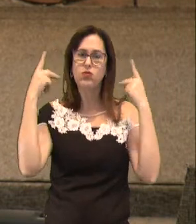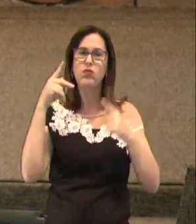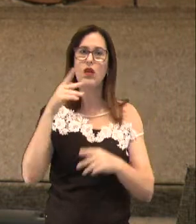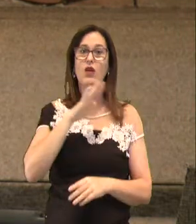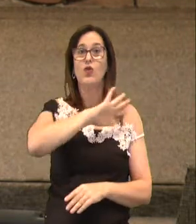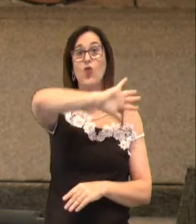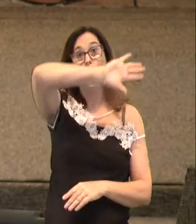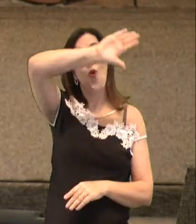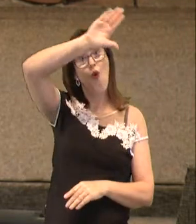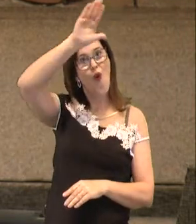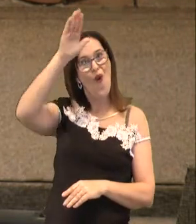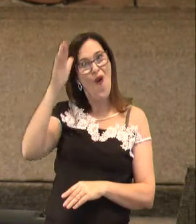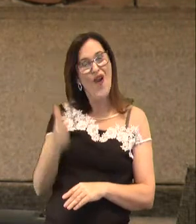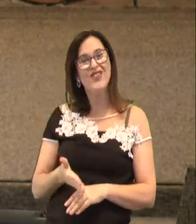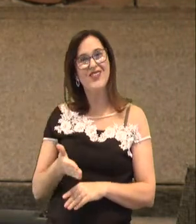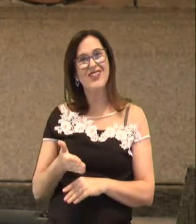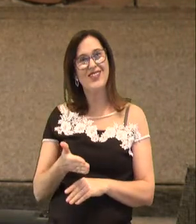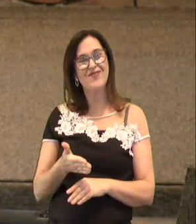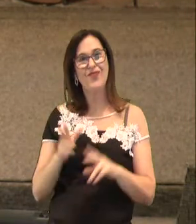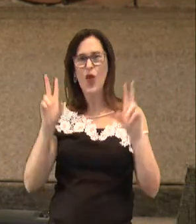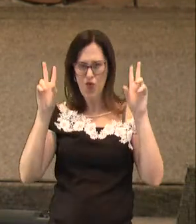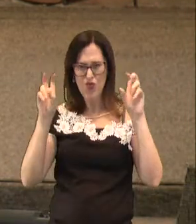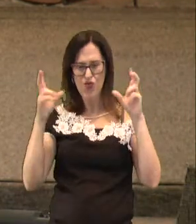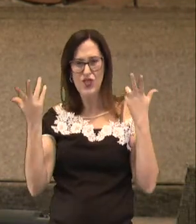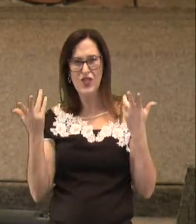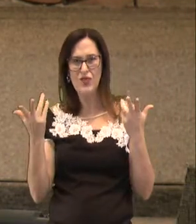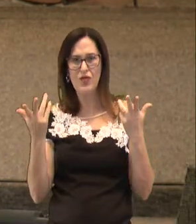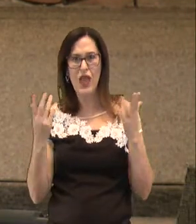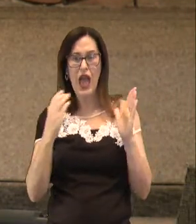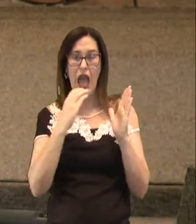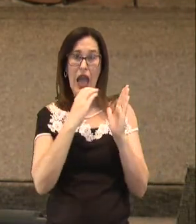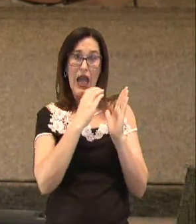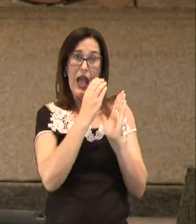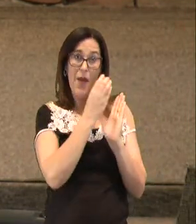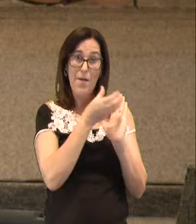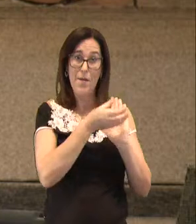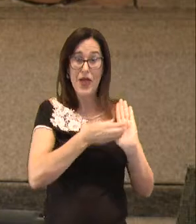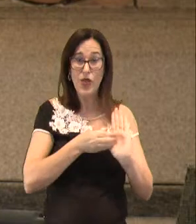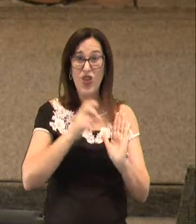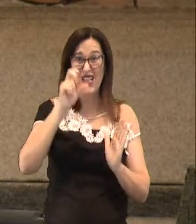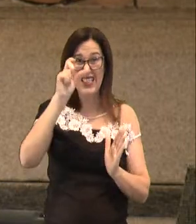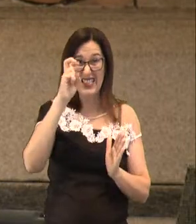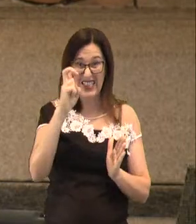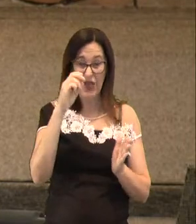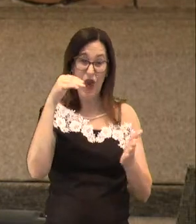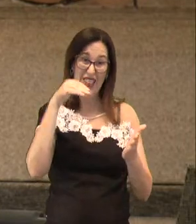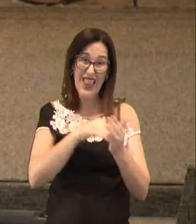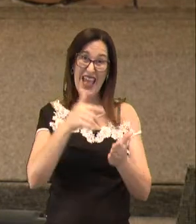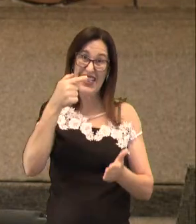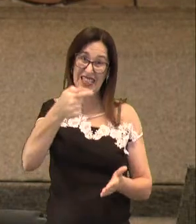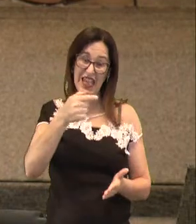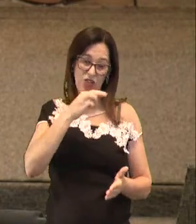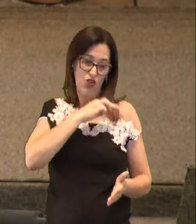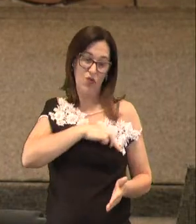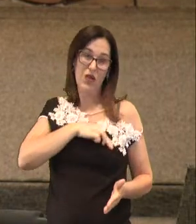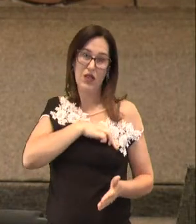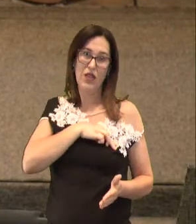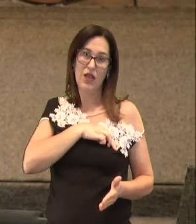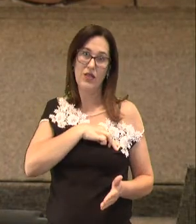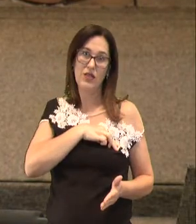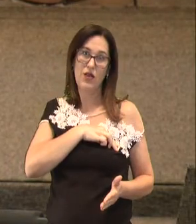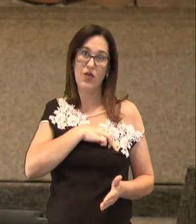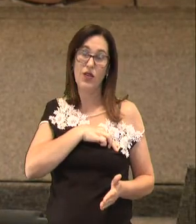O Sermão do Monte se encontra dos capítulos 5 a 7 do Evangelho de Mateus. Portanto,